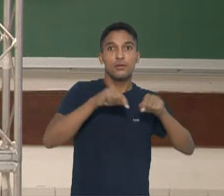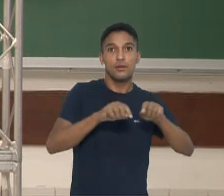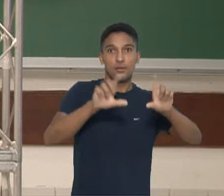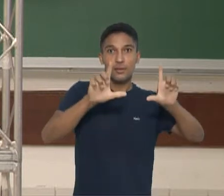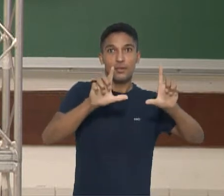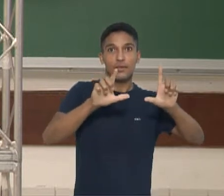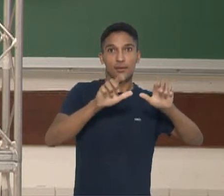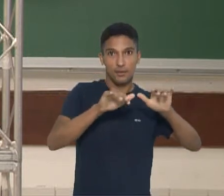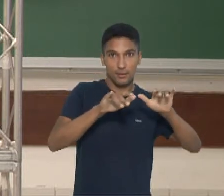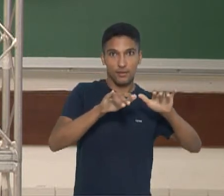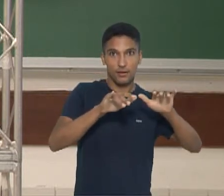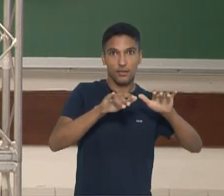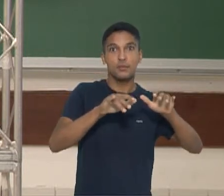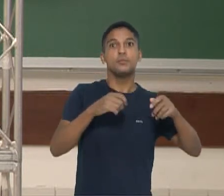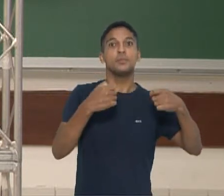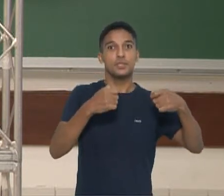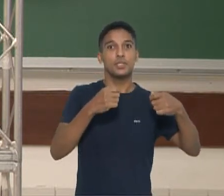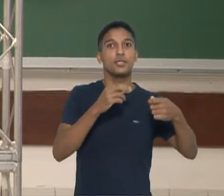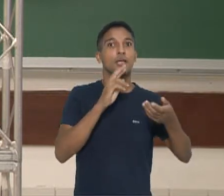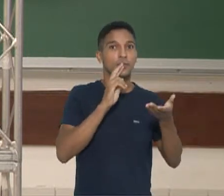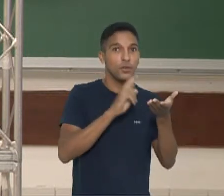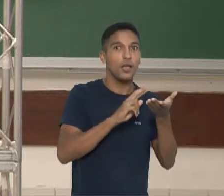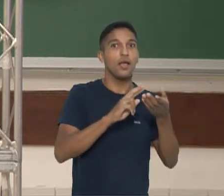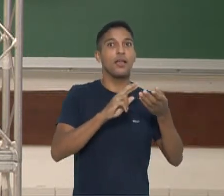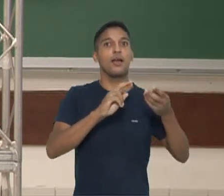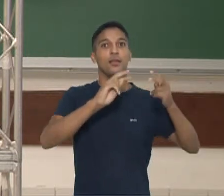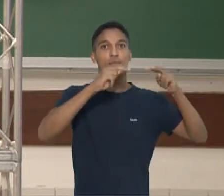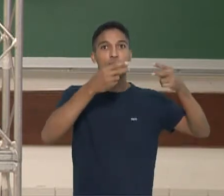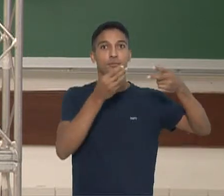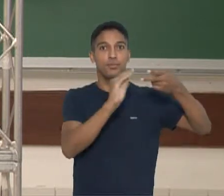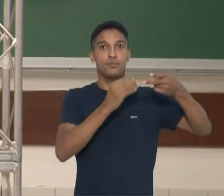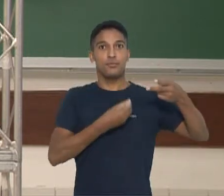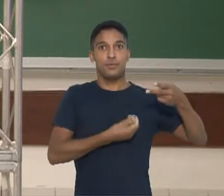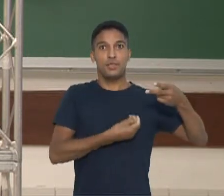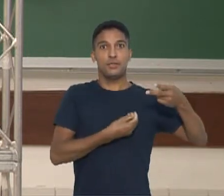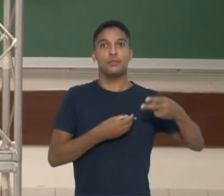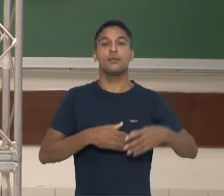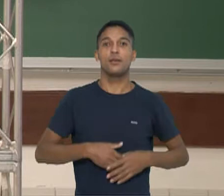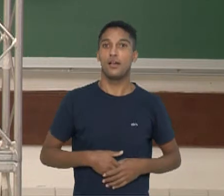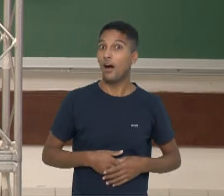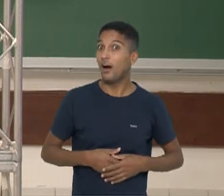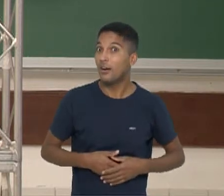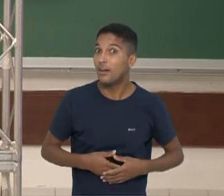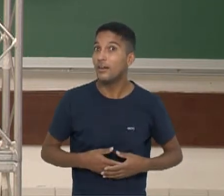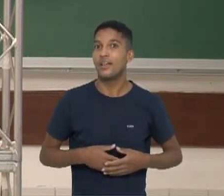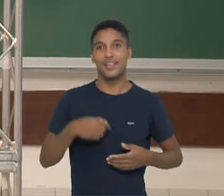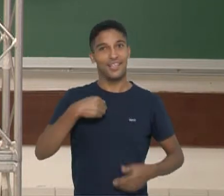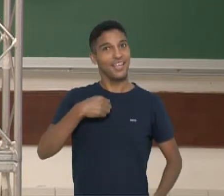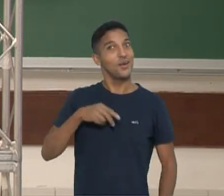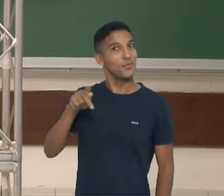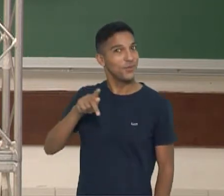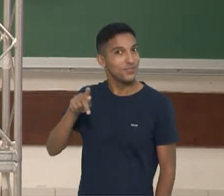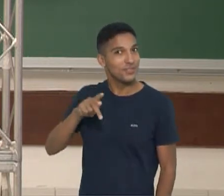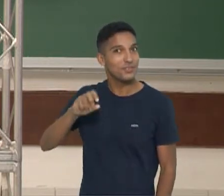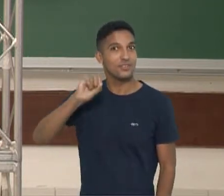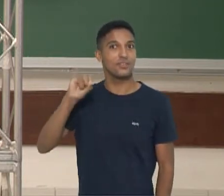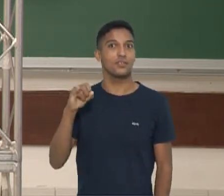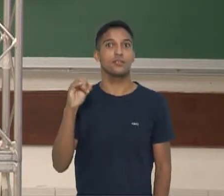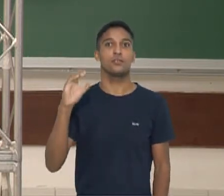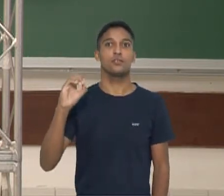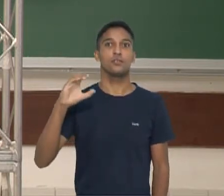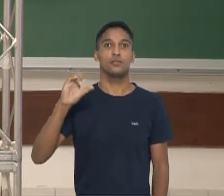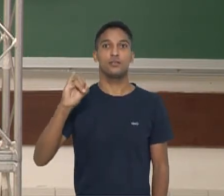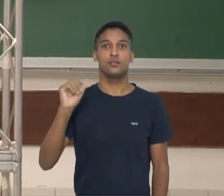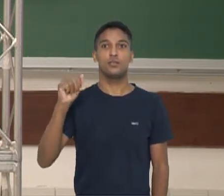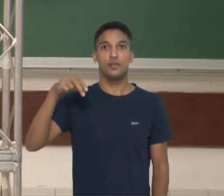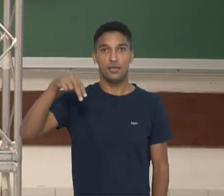presença lá na sua sala de aula. Combinado? Antes que eu me esqueça, porque eu já esqueci, eu sou a professora Josiana e nós estaremos aqui nessa